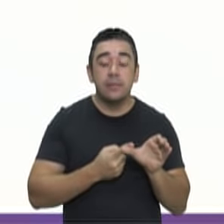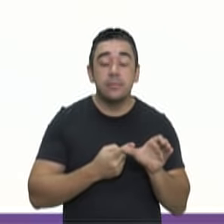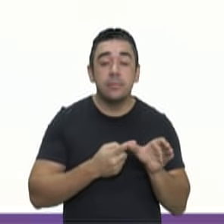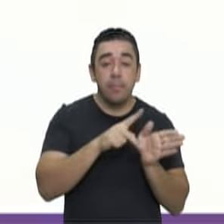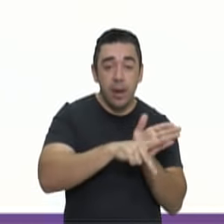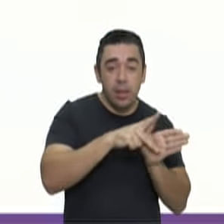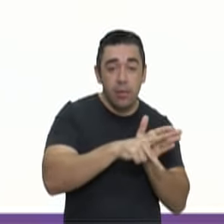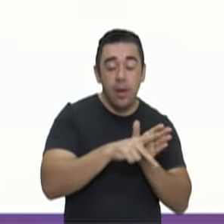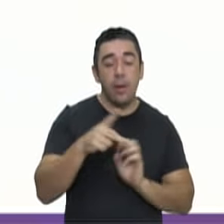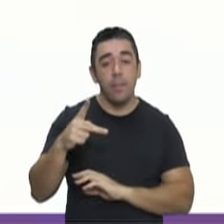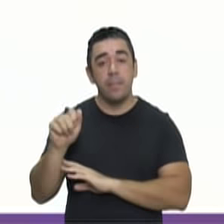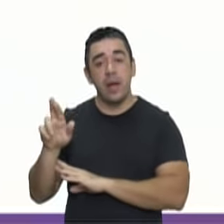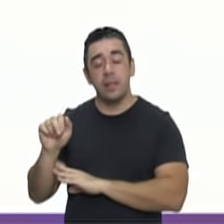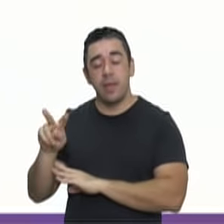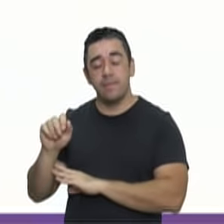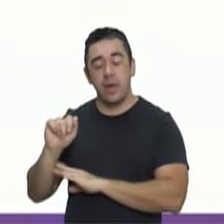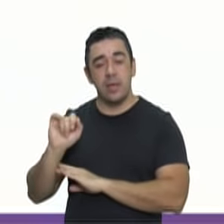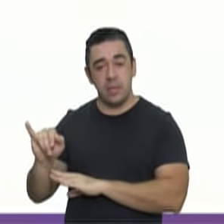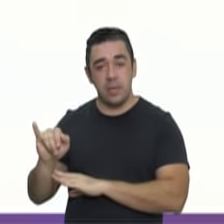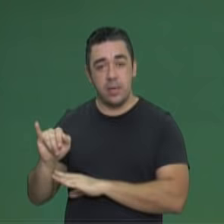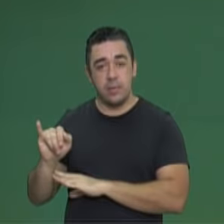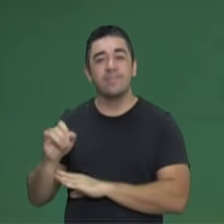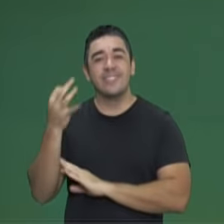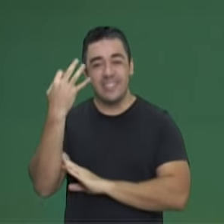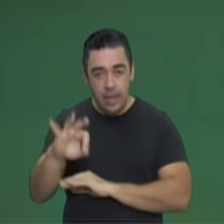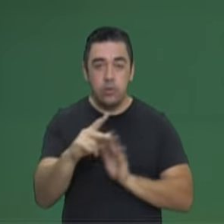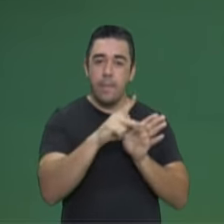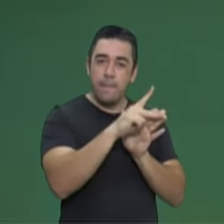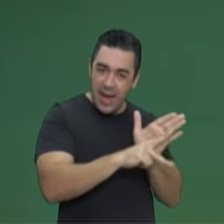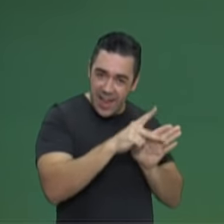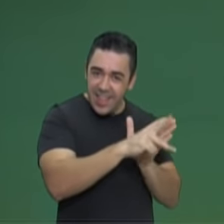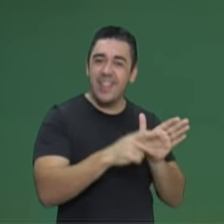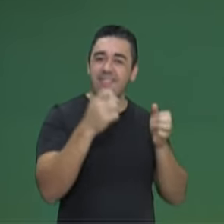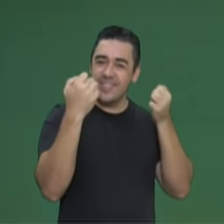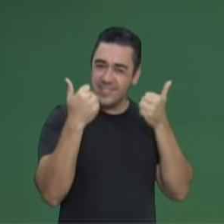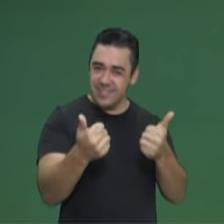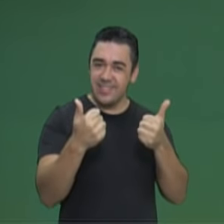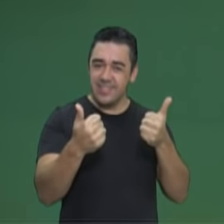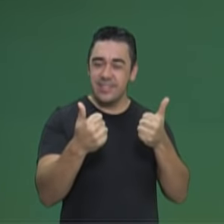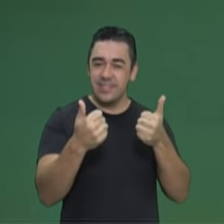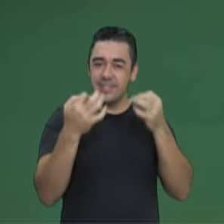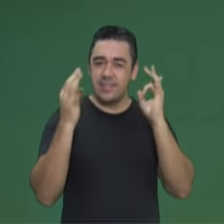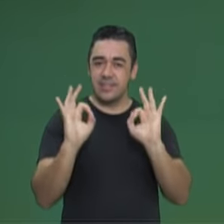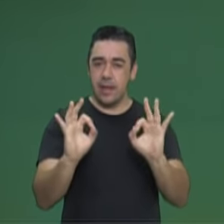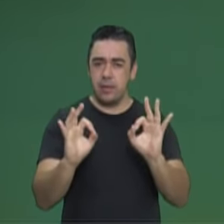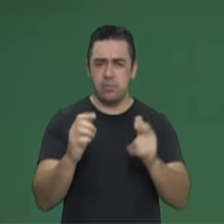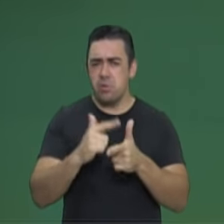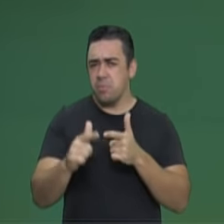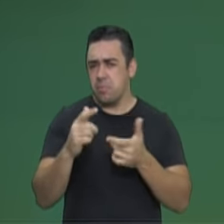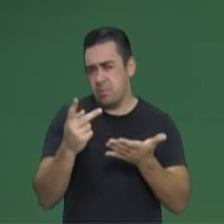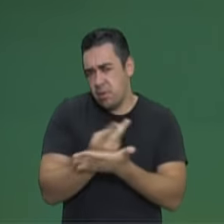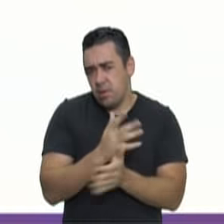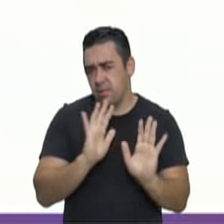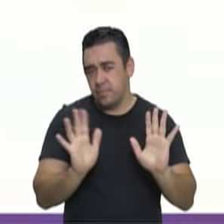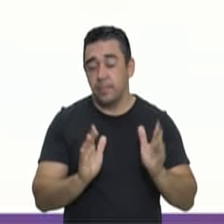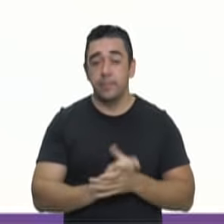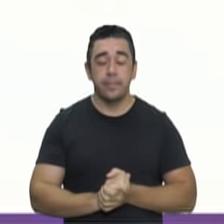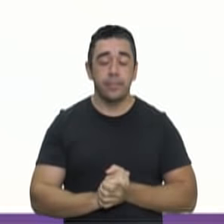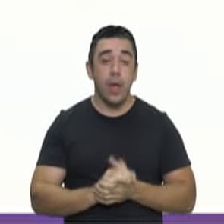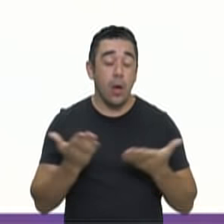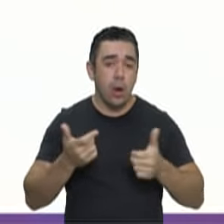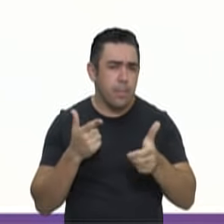ou Paranavaí? Para você que falou Paranaguá, parabéns, você acertou. Se você não acertou, não tem problema, estamos juntos aqui para aprender.